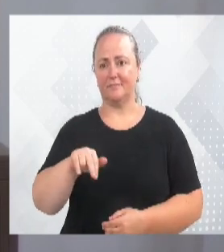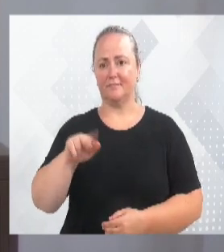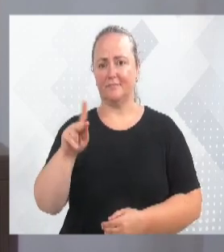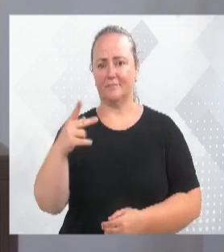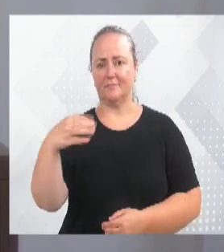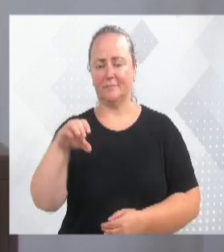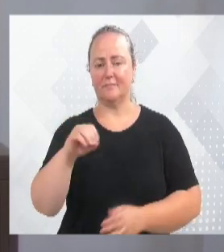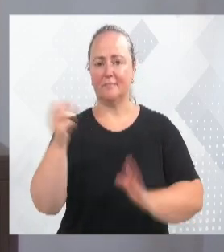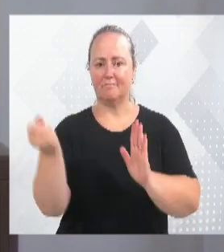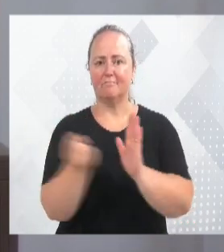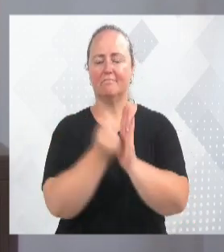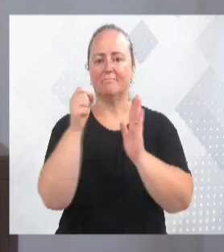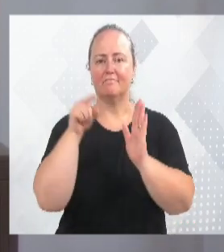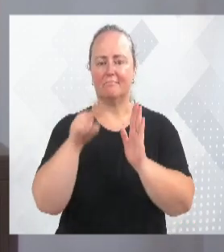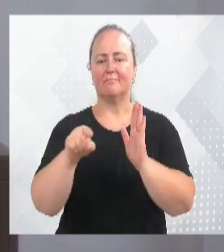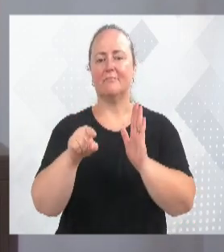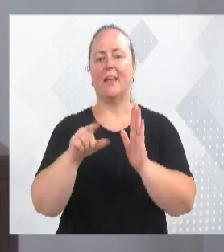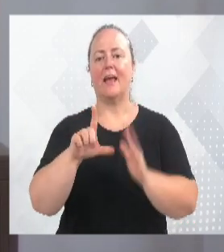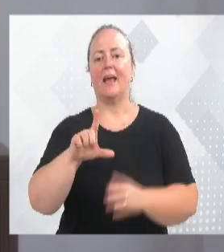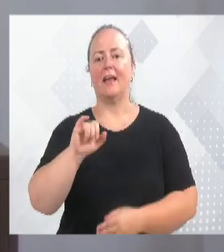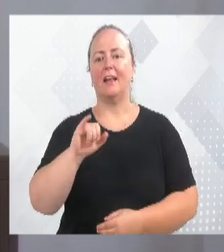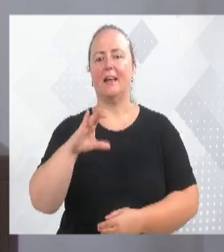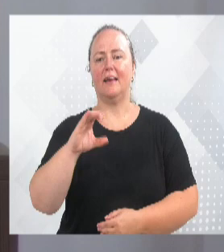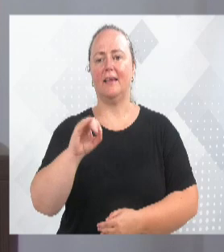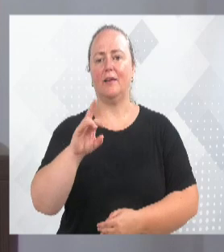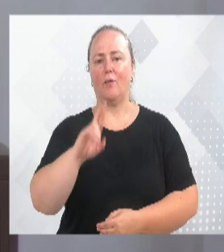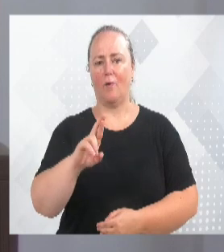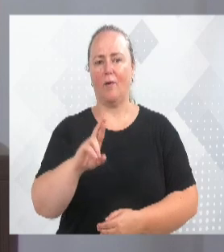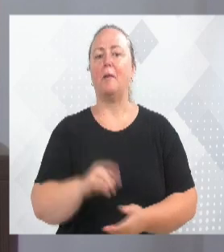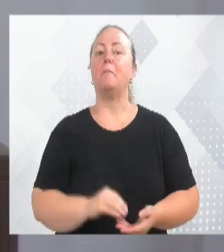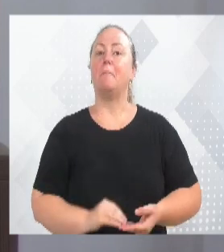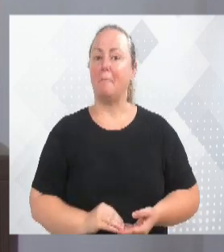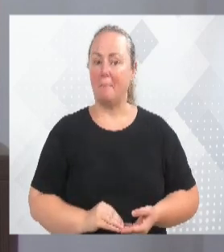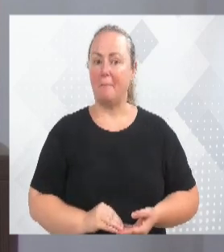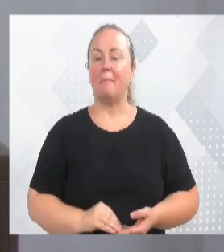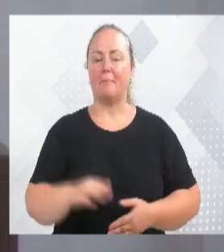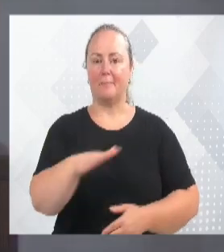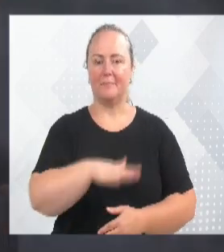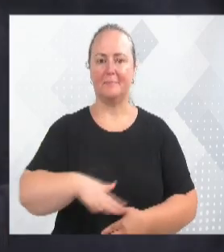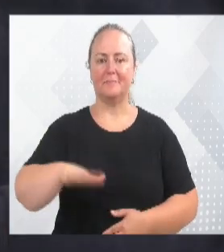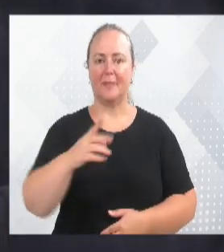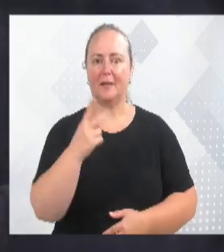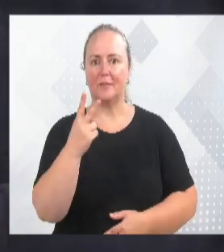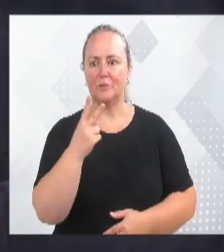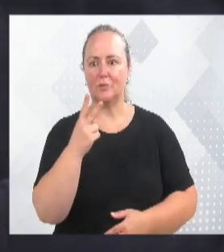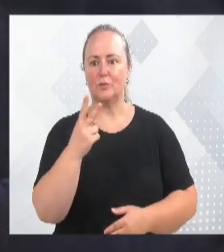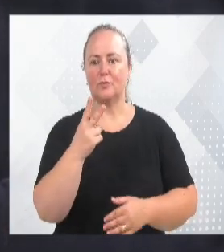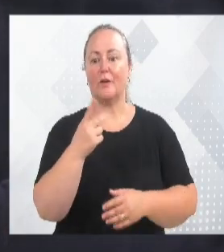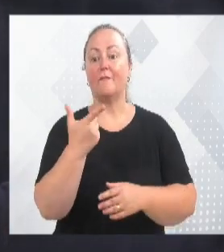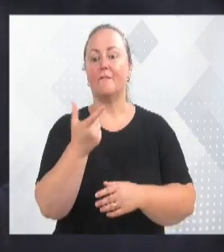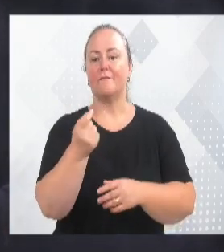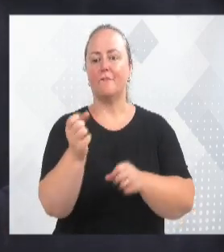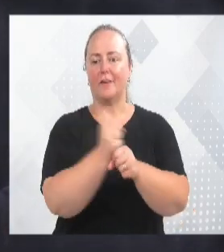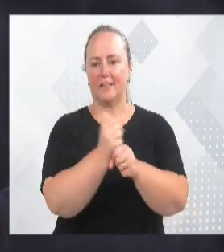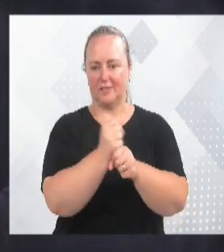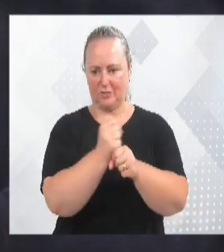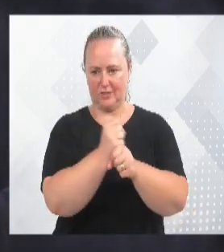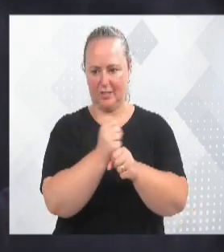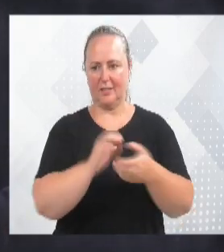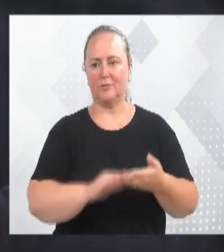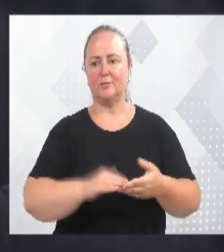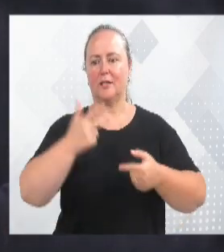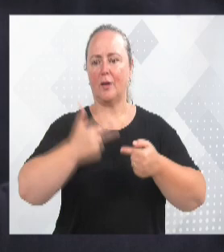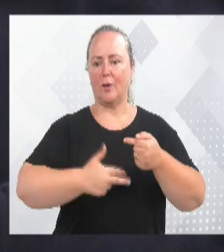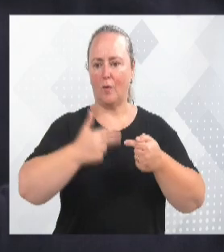a marca Schluck Licores, que chegou ao mercado em duas décadas. Então, com a